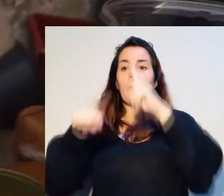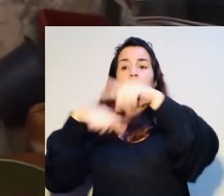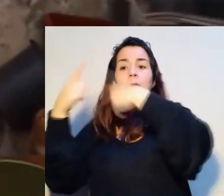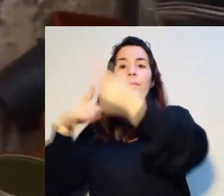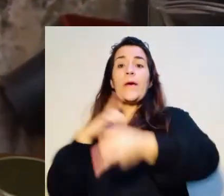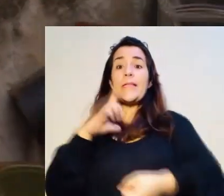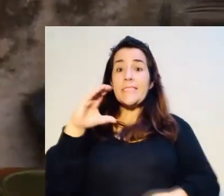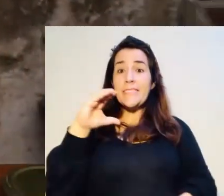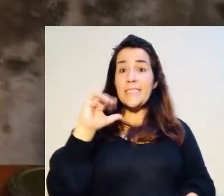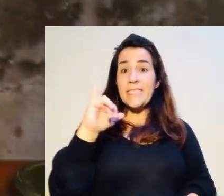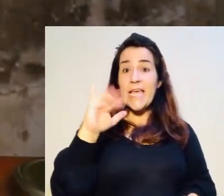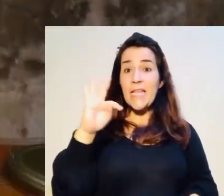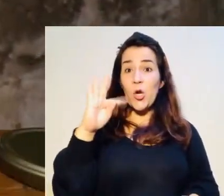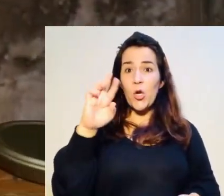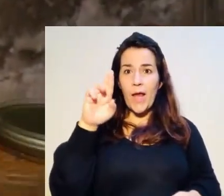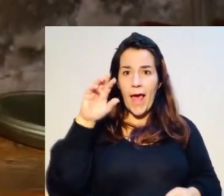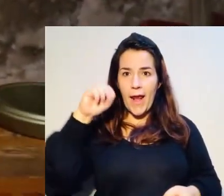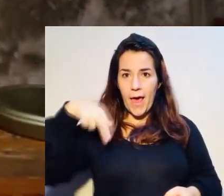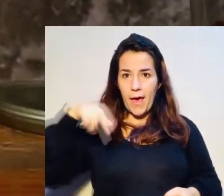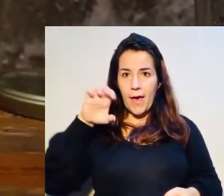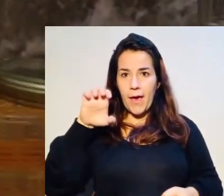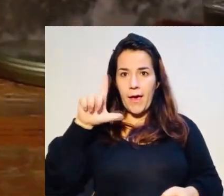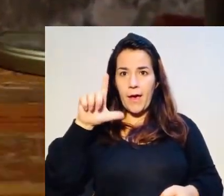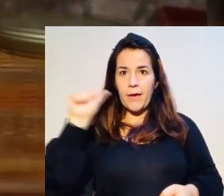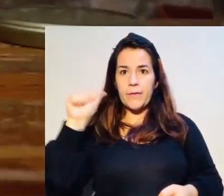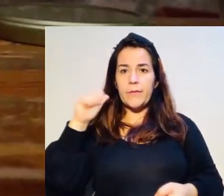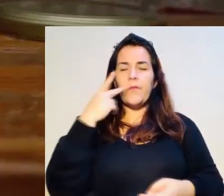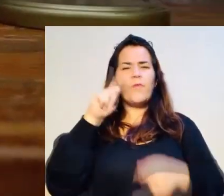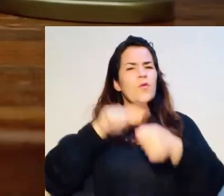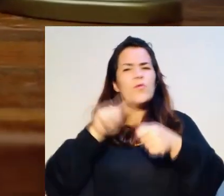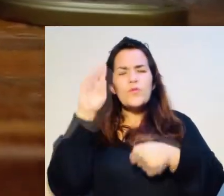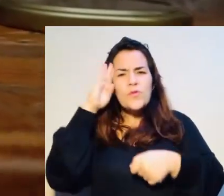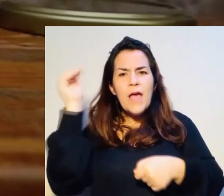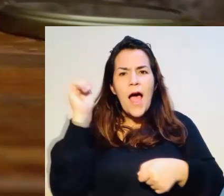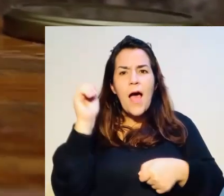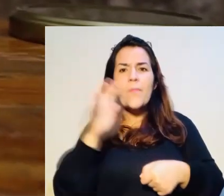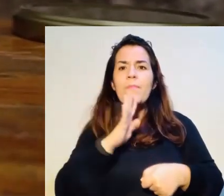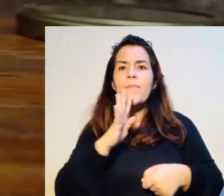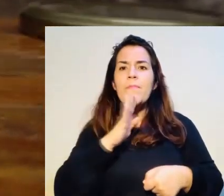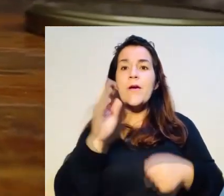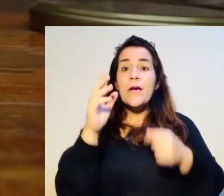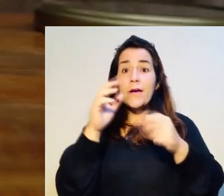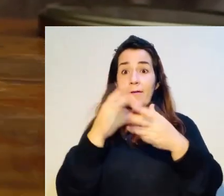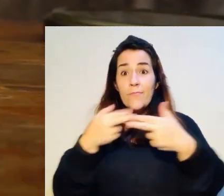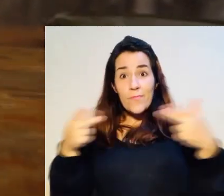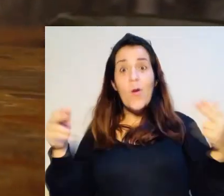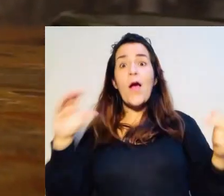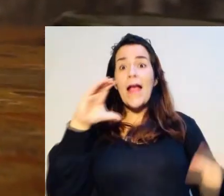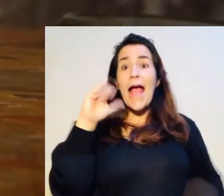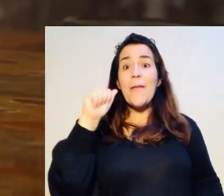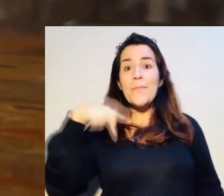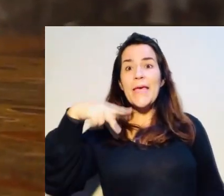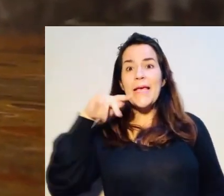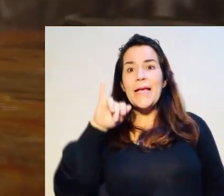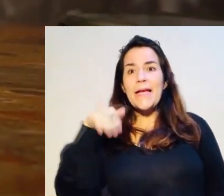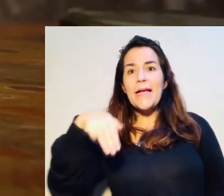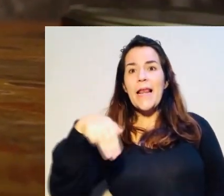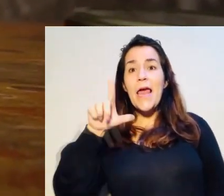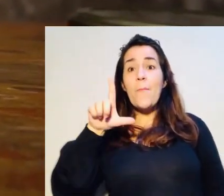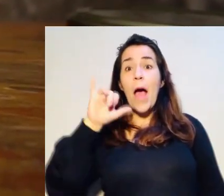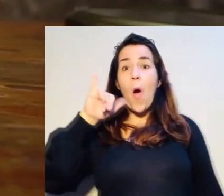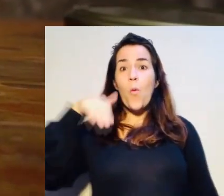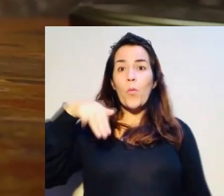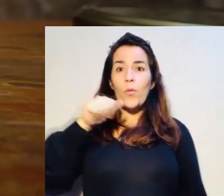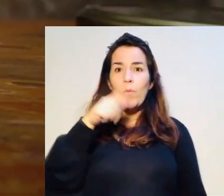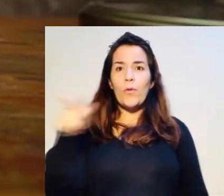Aqui a gente tem a citronela. A citronela, para quem não sabe, ela é muito parecida com o capim-limão. E olha,